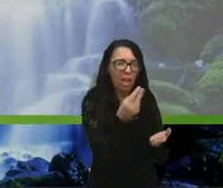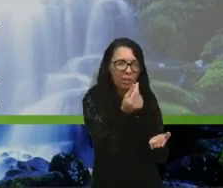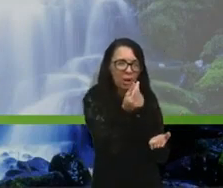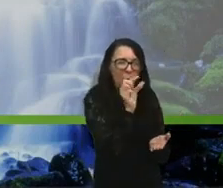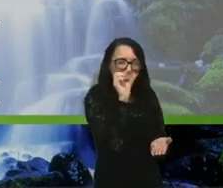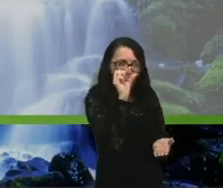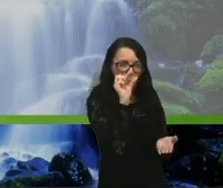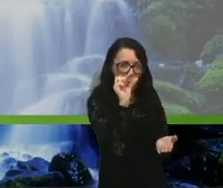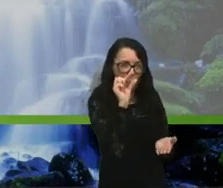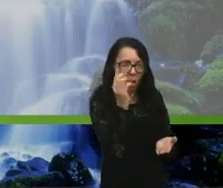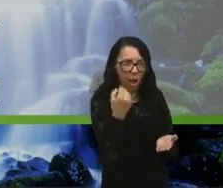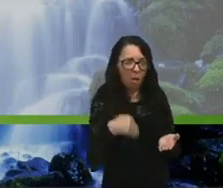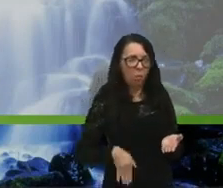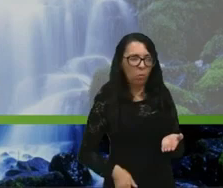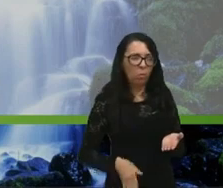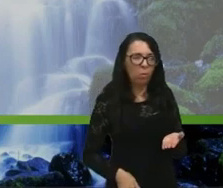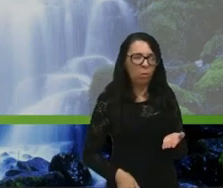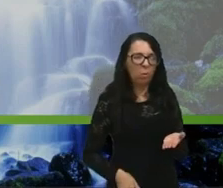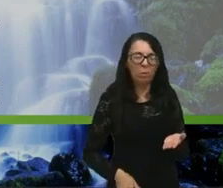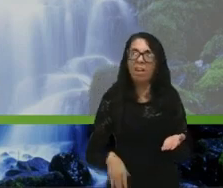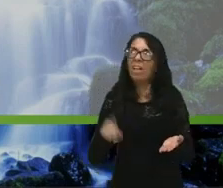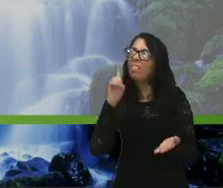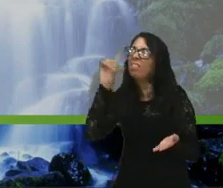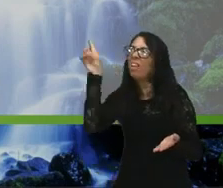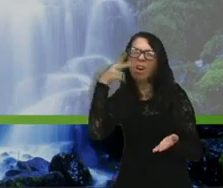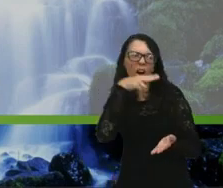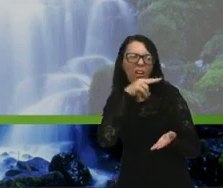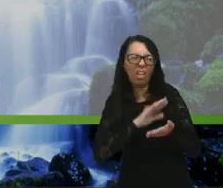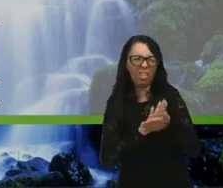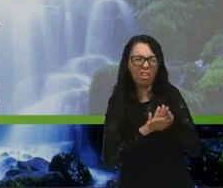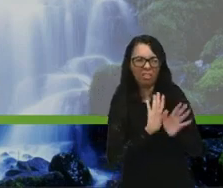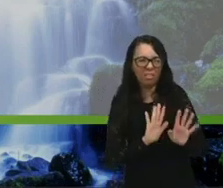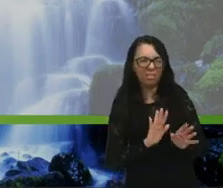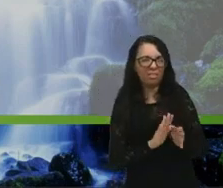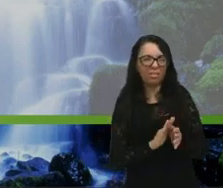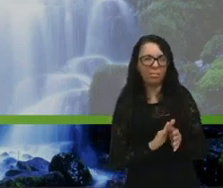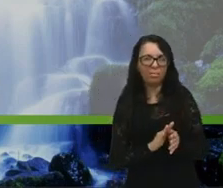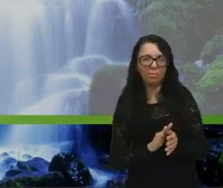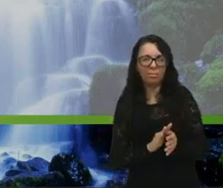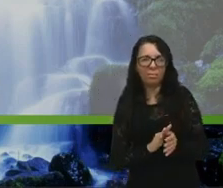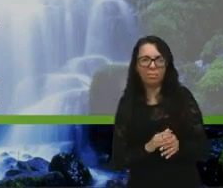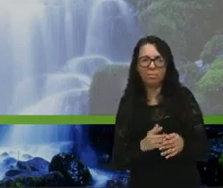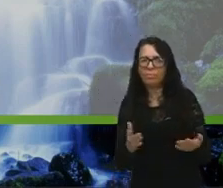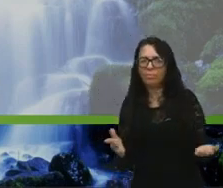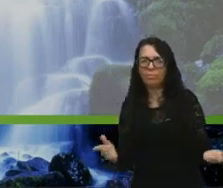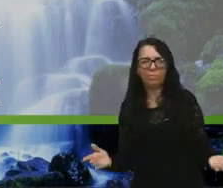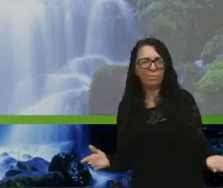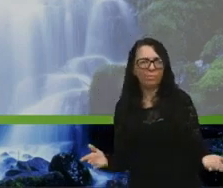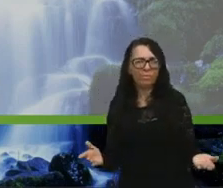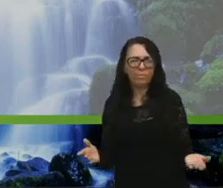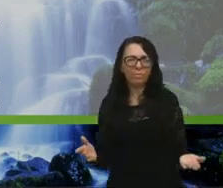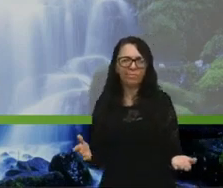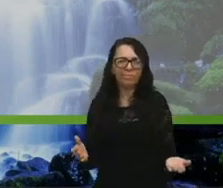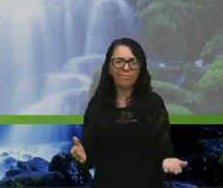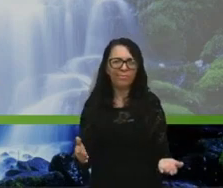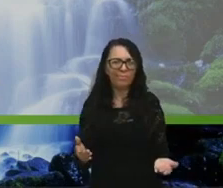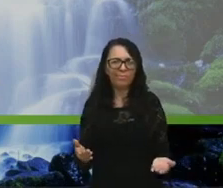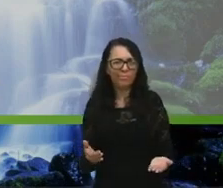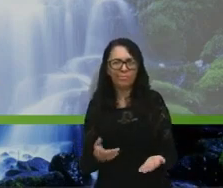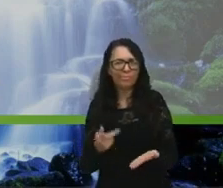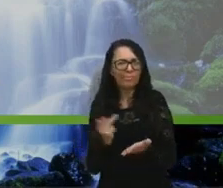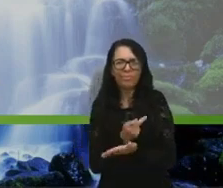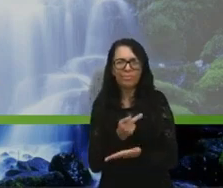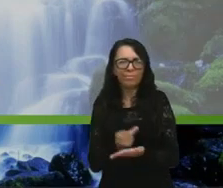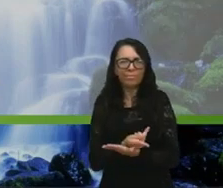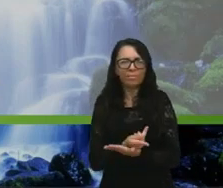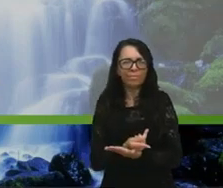porque com Deus não pode brincar. Temos que ser íntegros, verdadeiros.